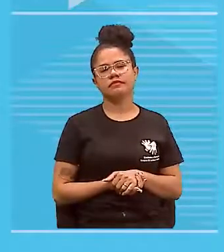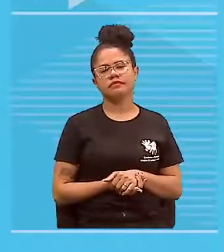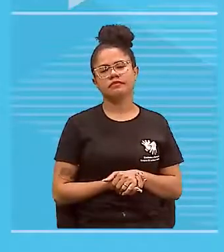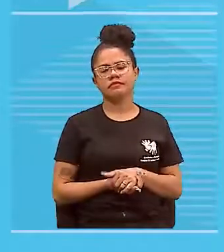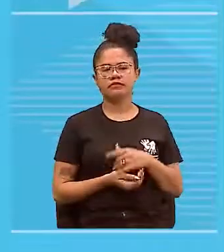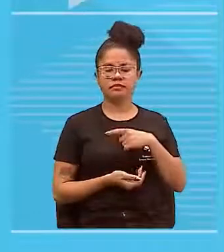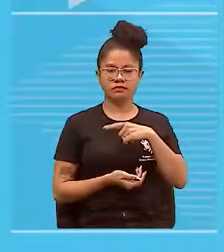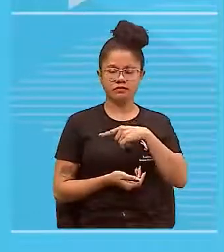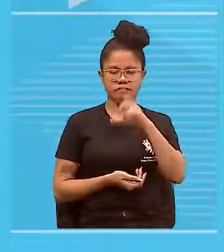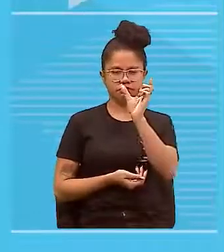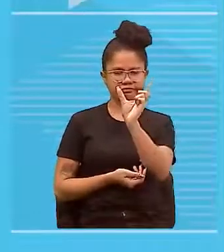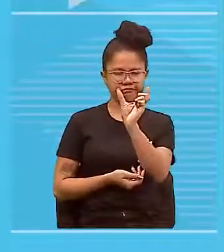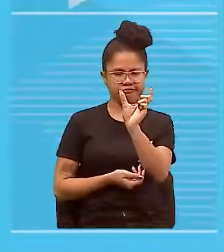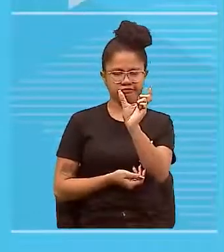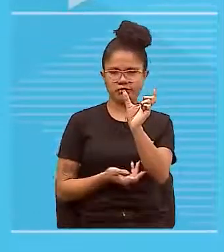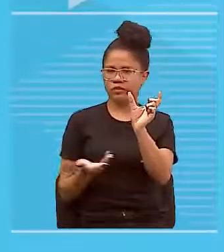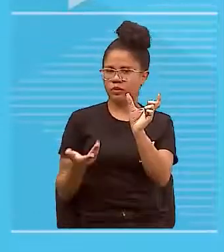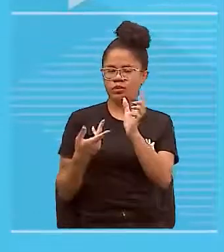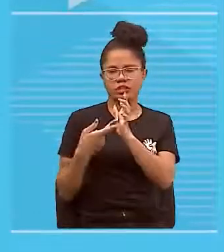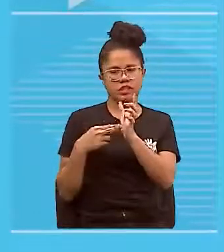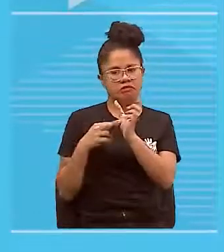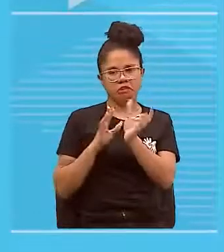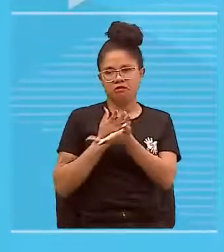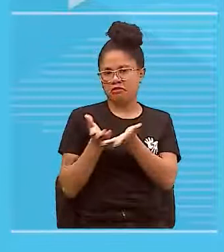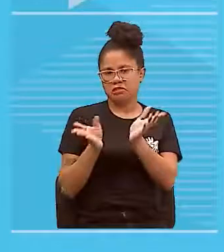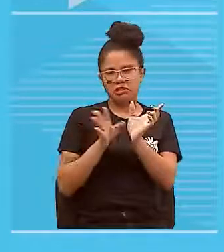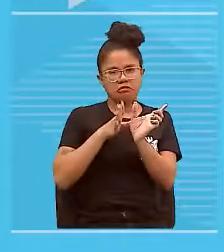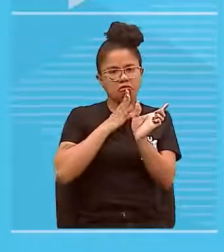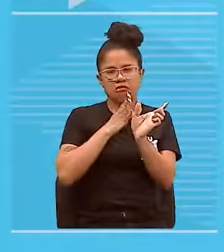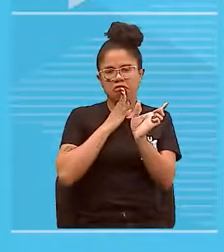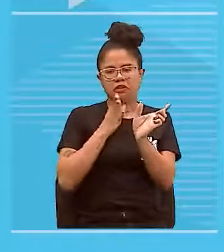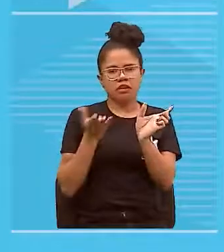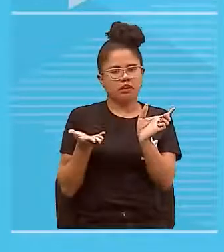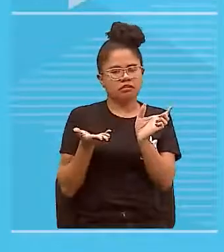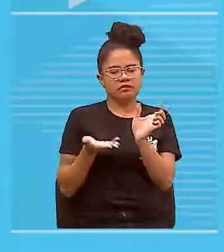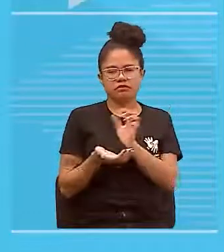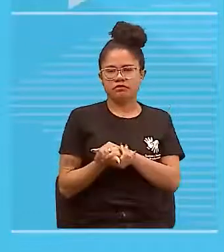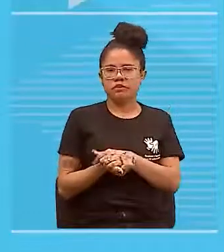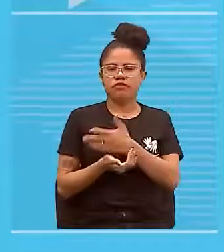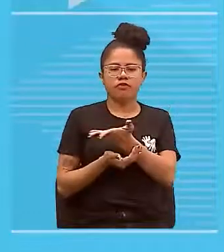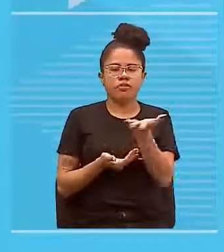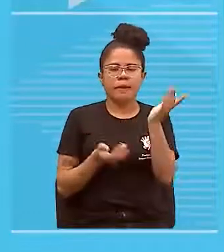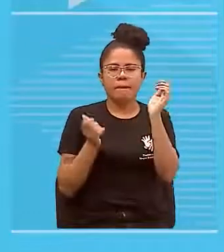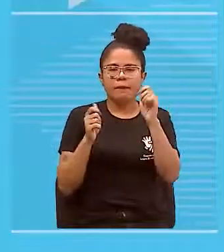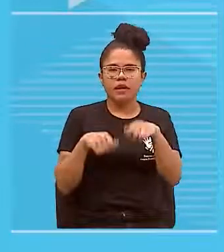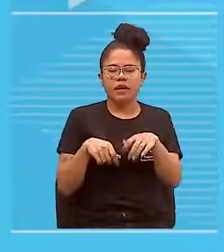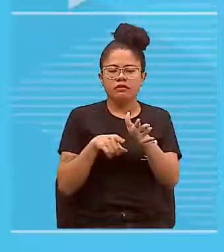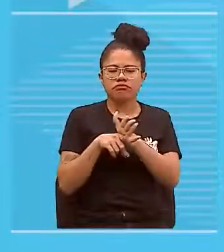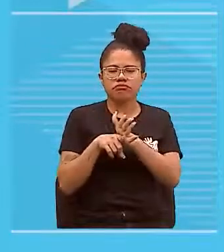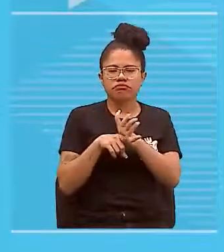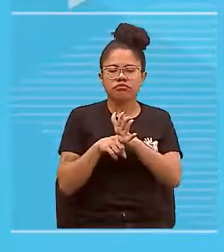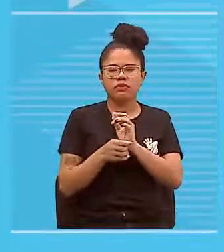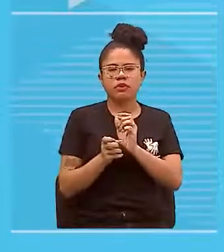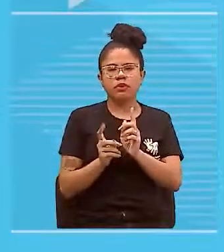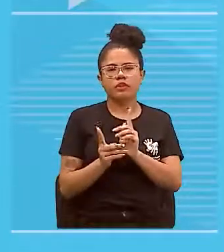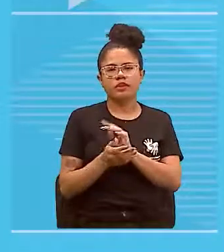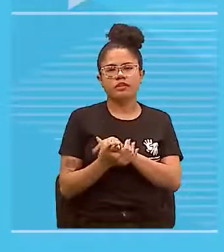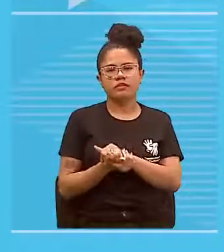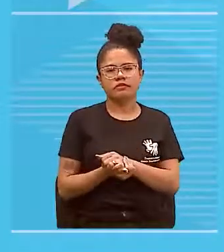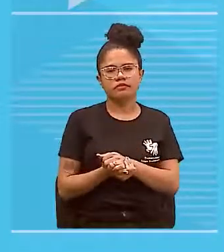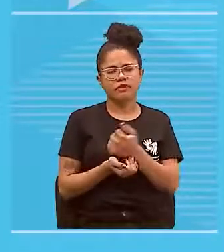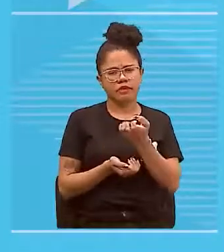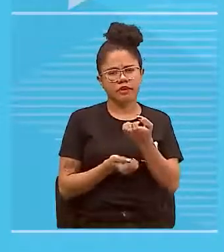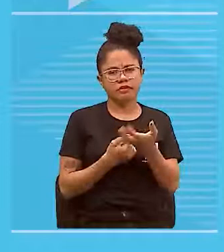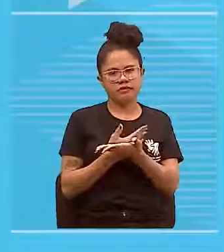e apareceu uma palavra cujo significado você é desconheçam vocês vão ter que procurar não vão pois eu quero que vocês